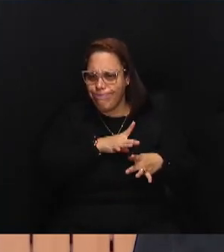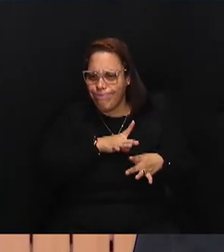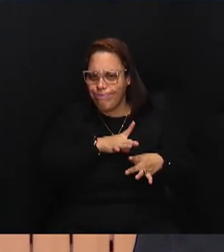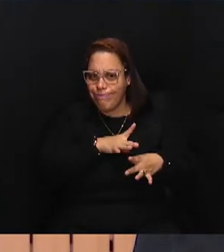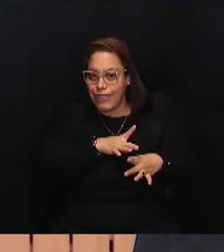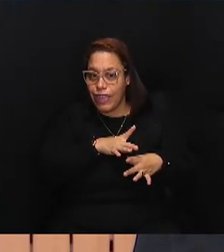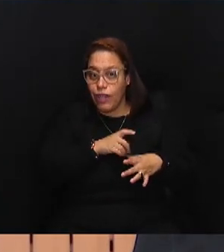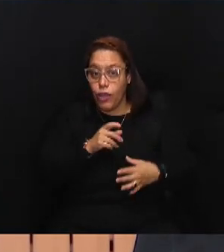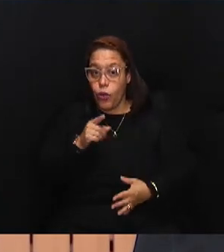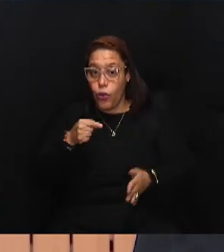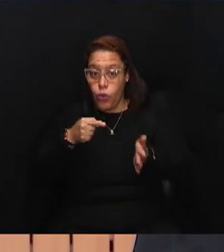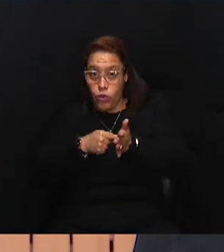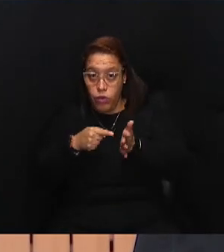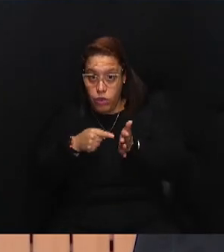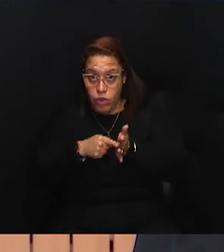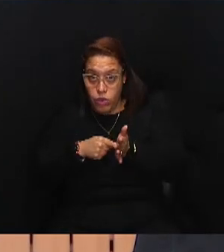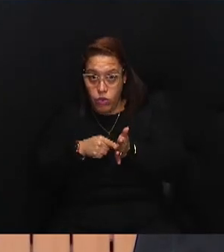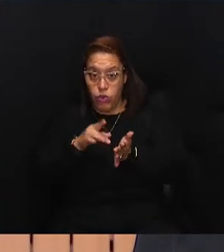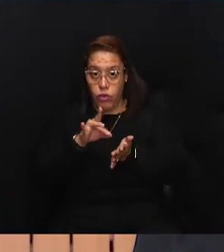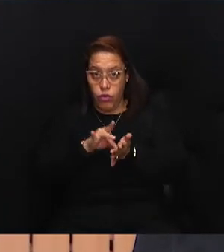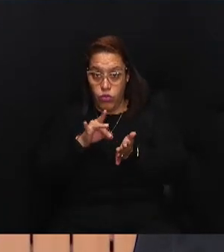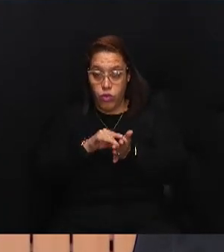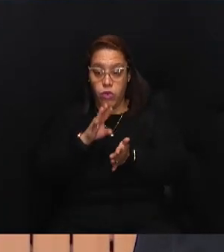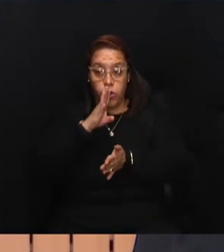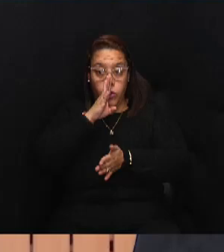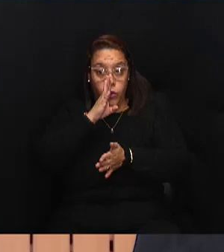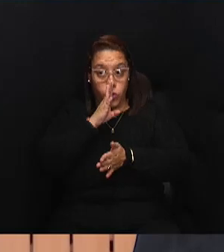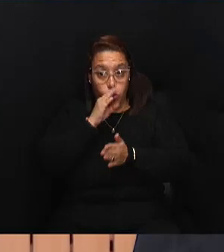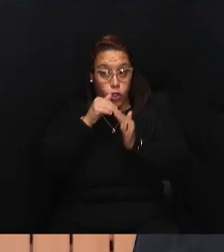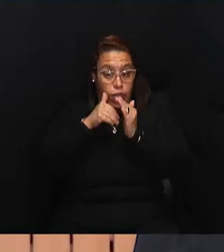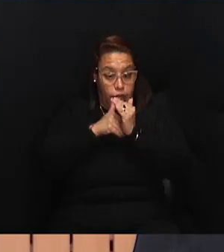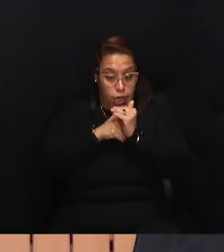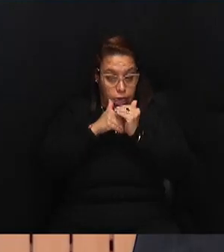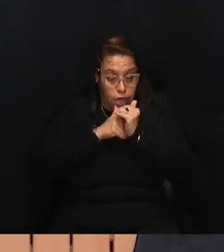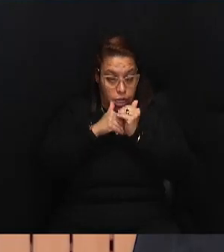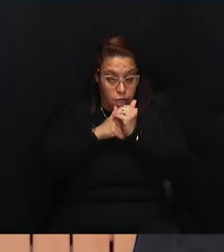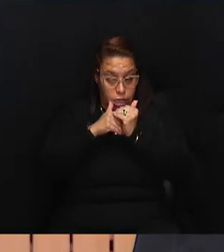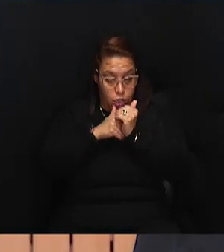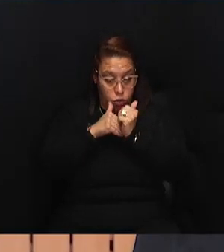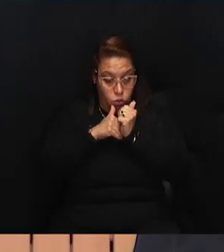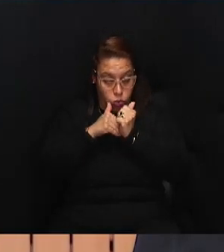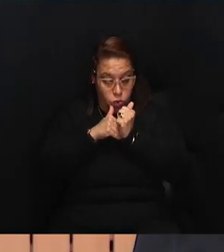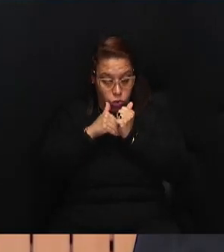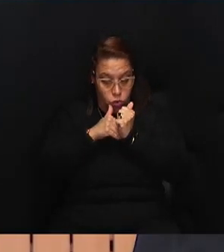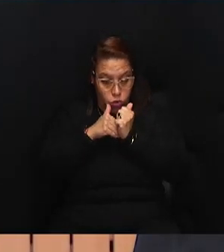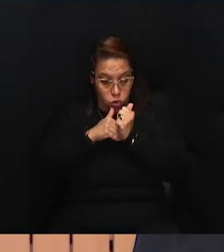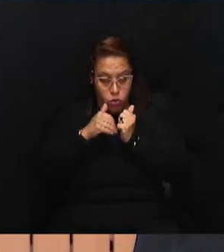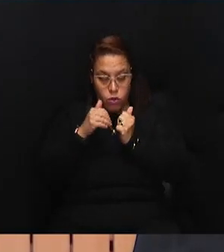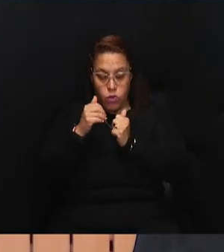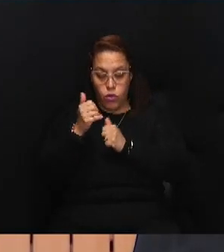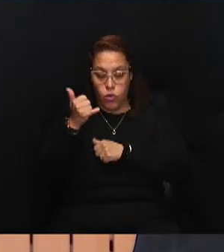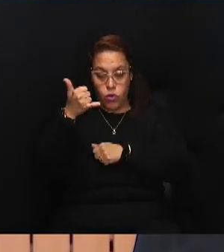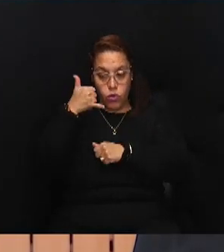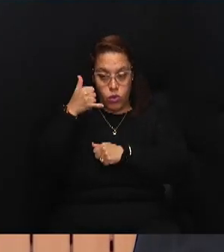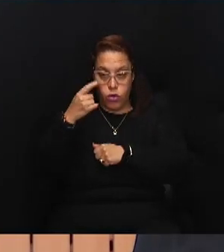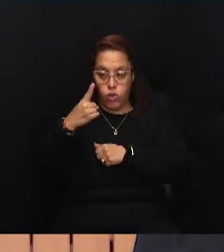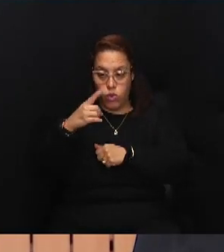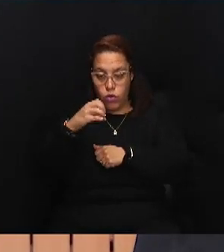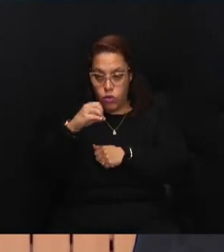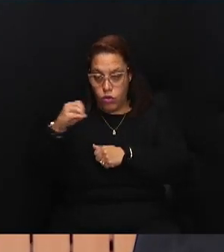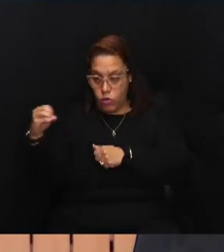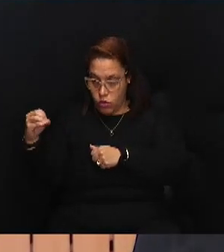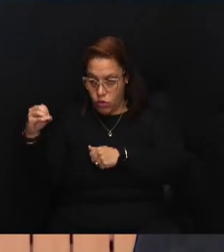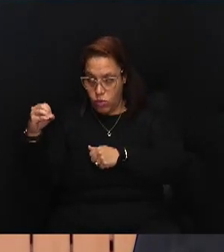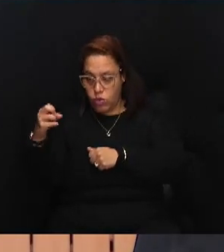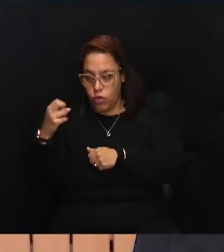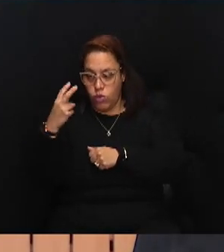será que minha denúncia é de fato anônima? E nós temos aí um canal muito importante, que é o Disque 100, que funciona aí 24